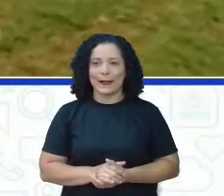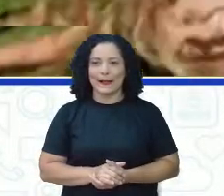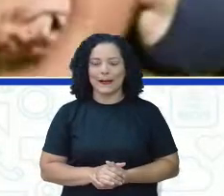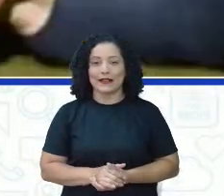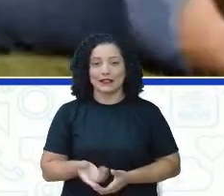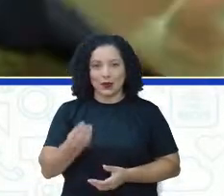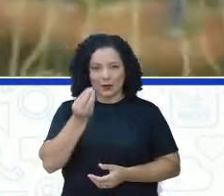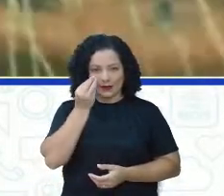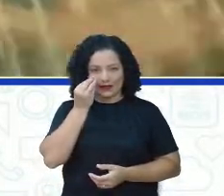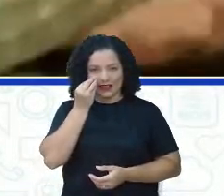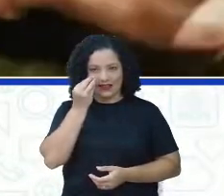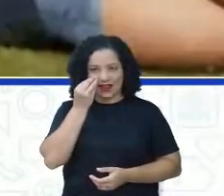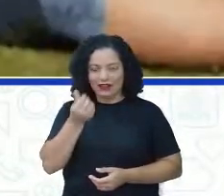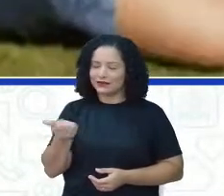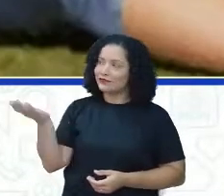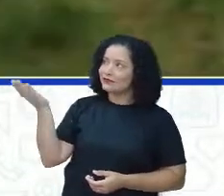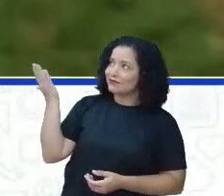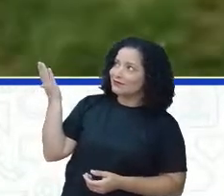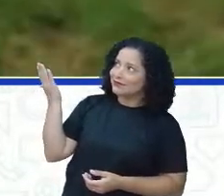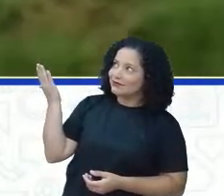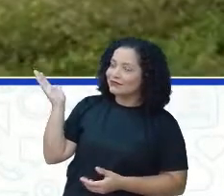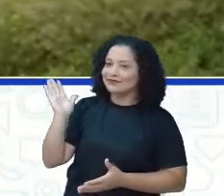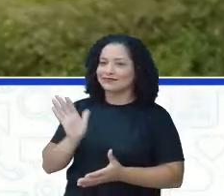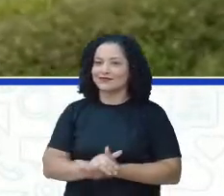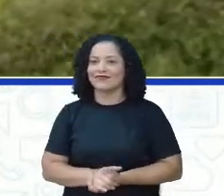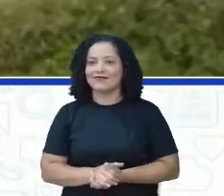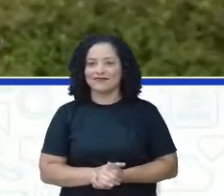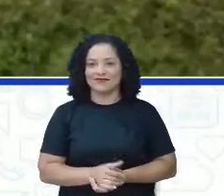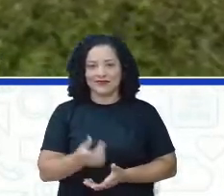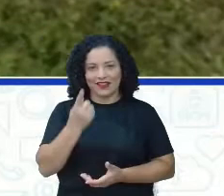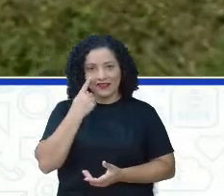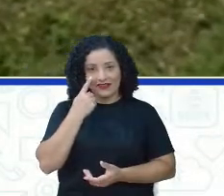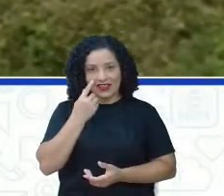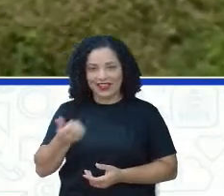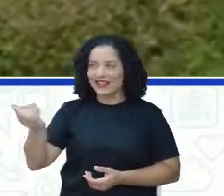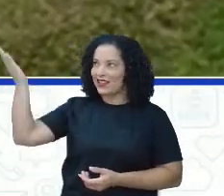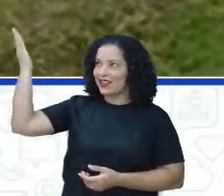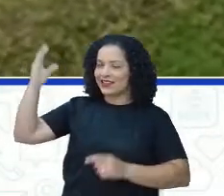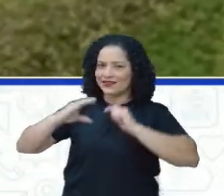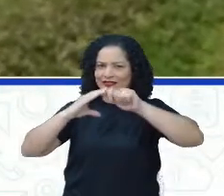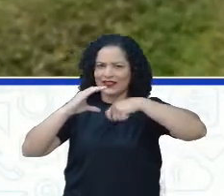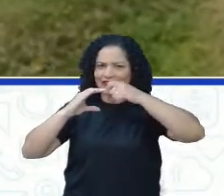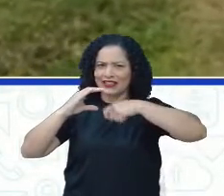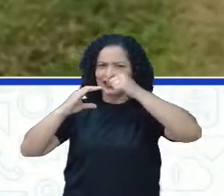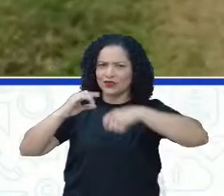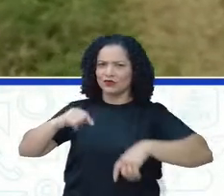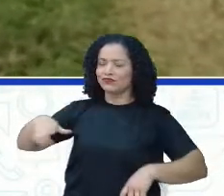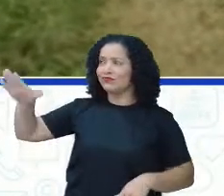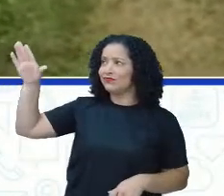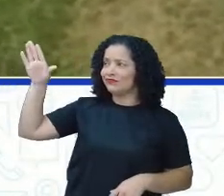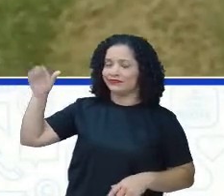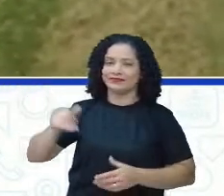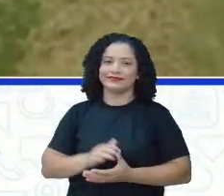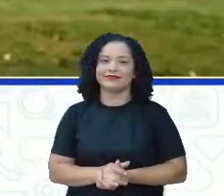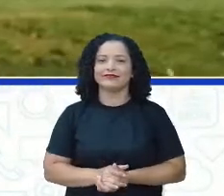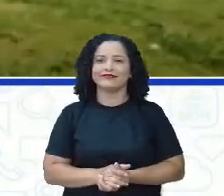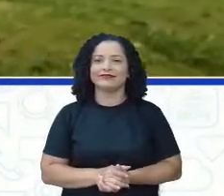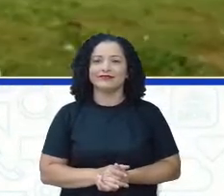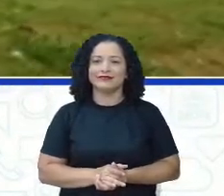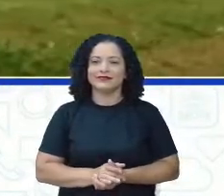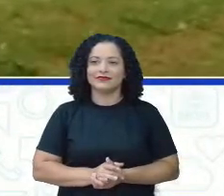vocês observarem essa cena. Observem bem esse vídeo. Eu quero que